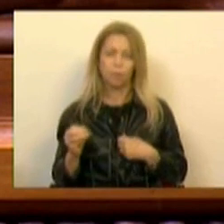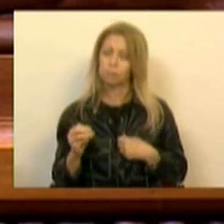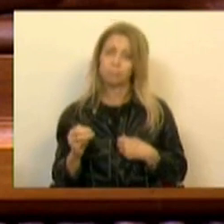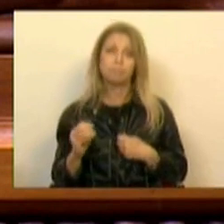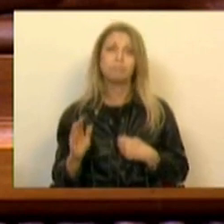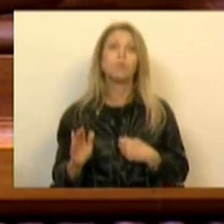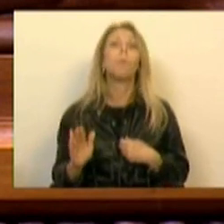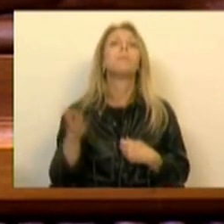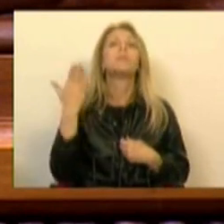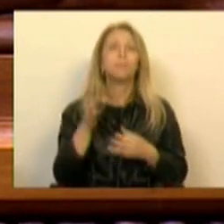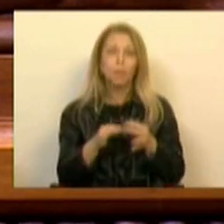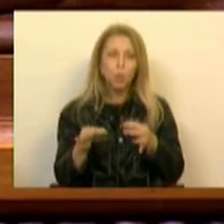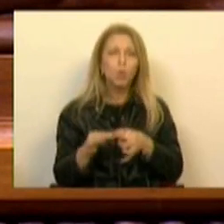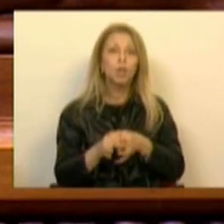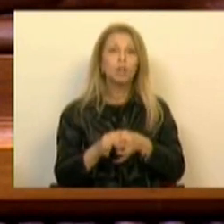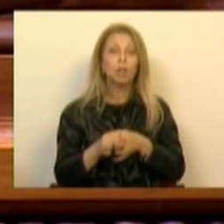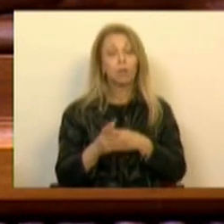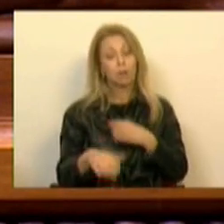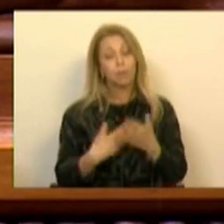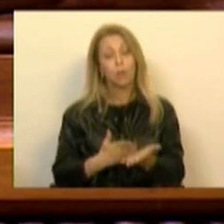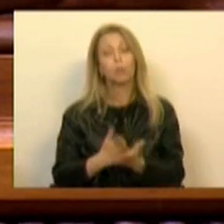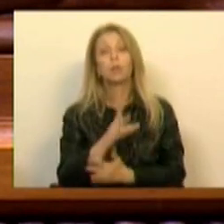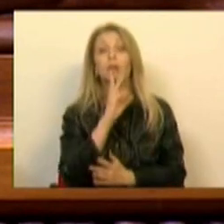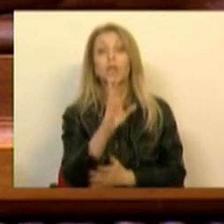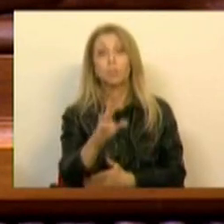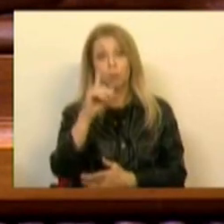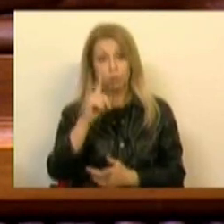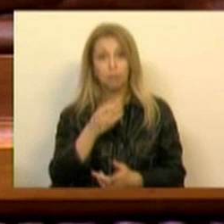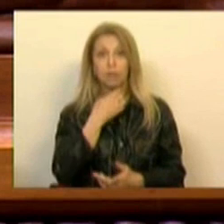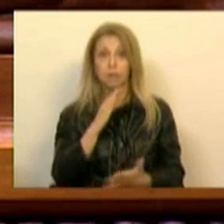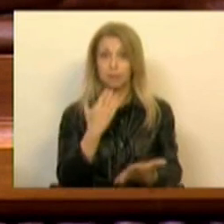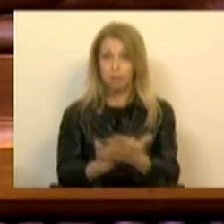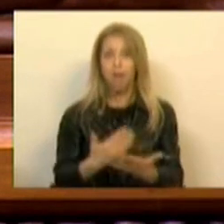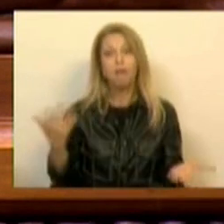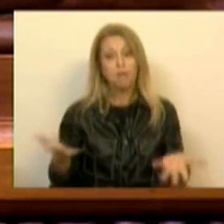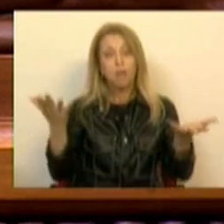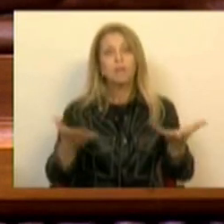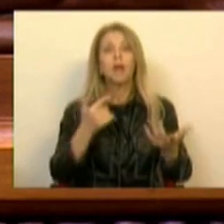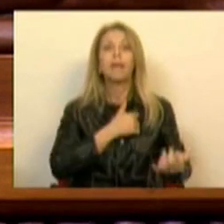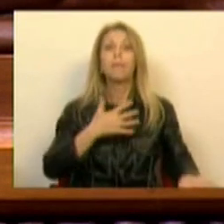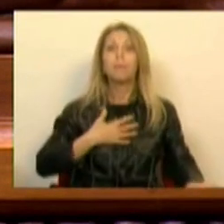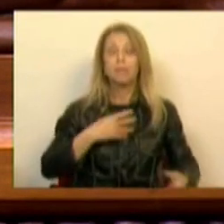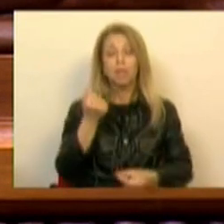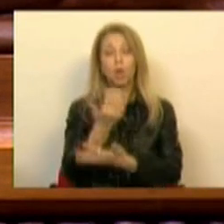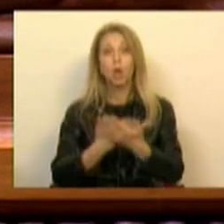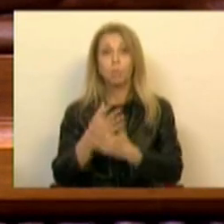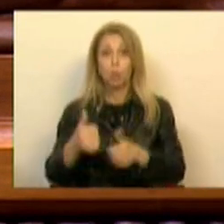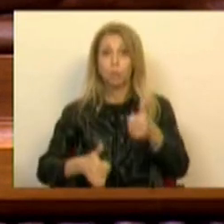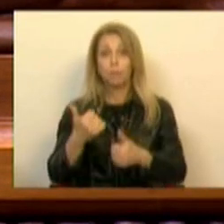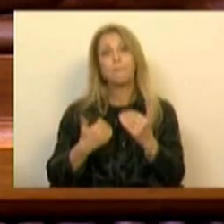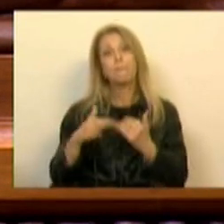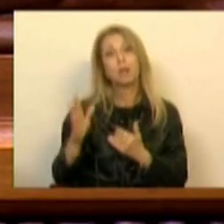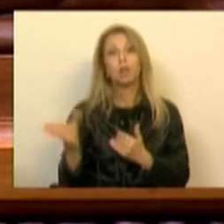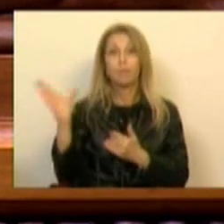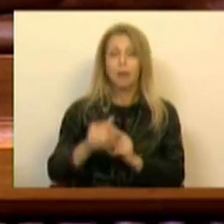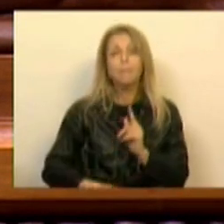principalmente, a corrigi-los, para continuar a responder à crise, para mobilizar as empresas para uma economia mais competitiva, para ter mais e